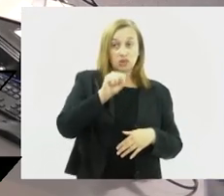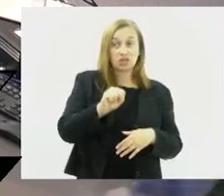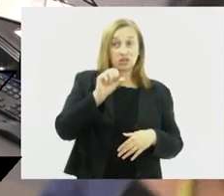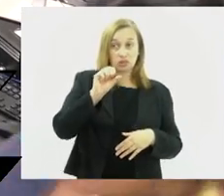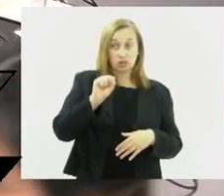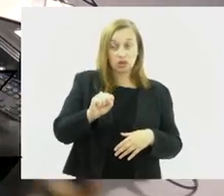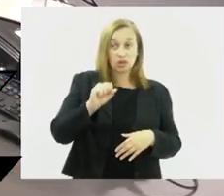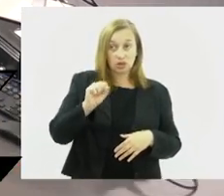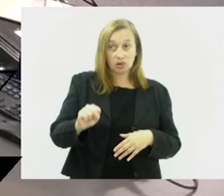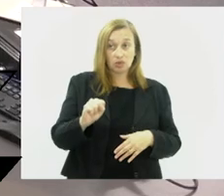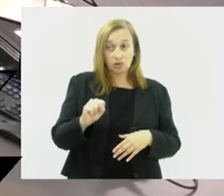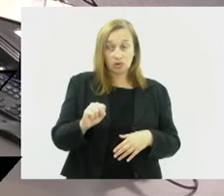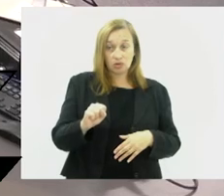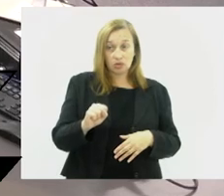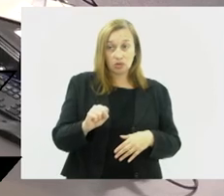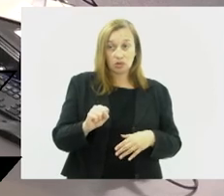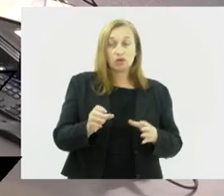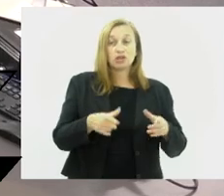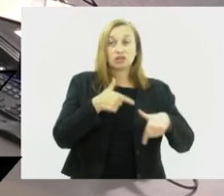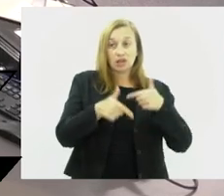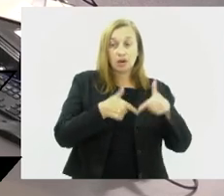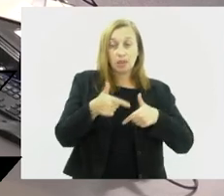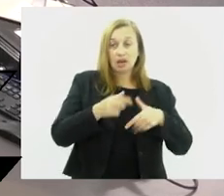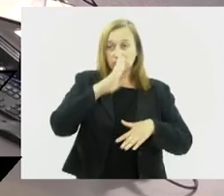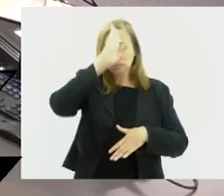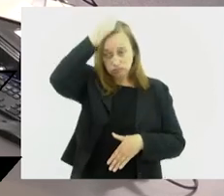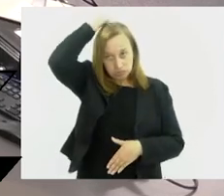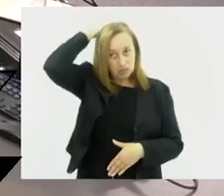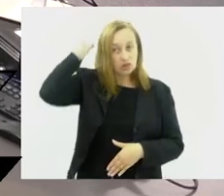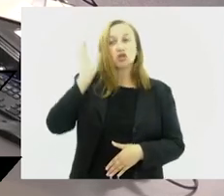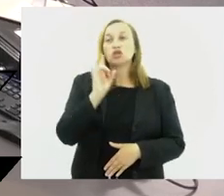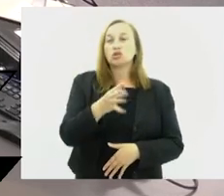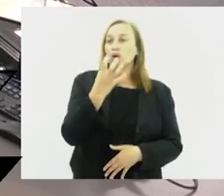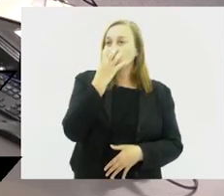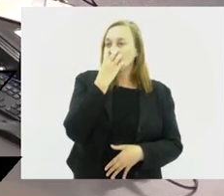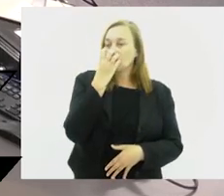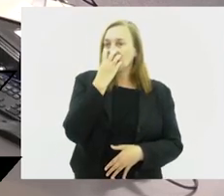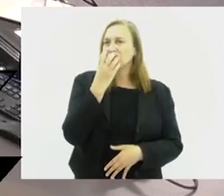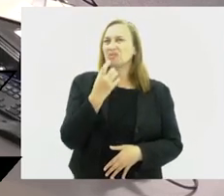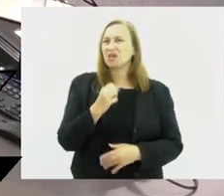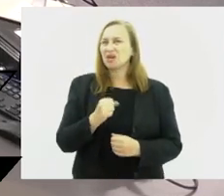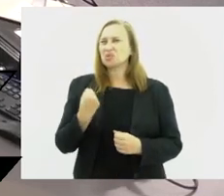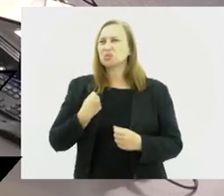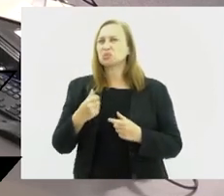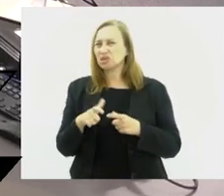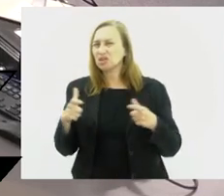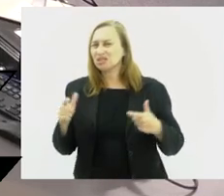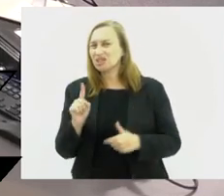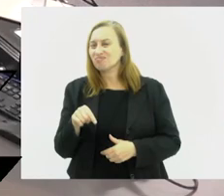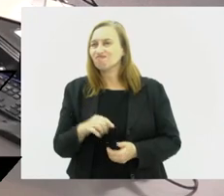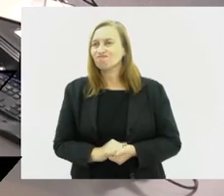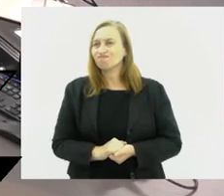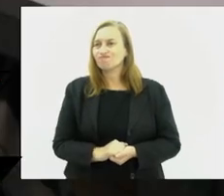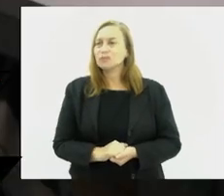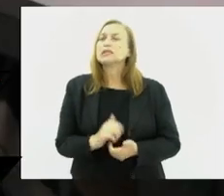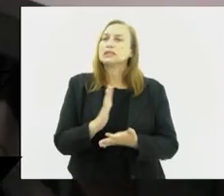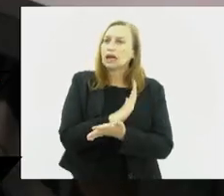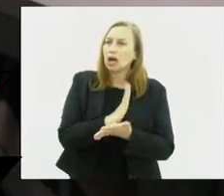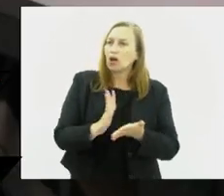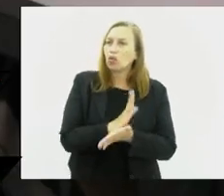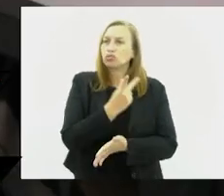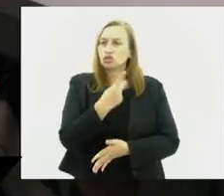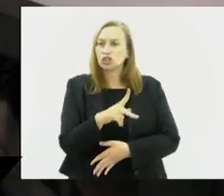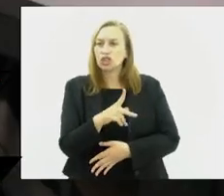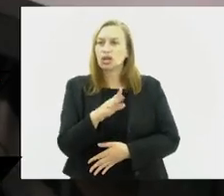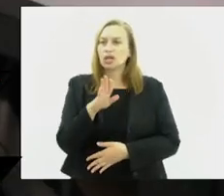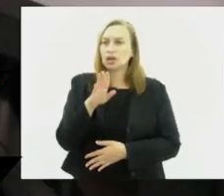1.888 atuações do Corpo de Bombeiros só esse ano, só com cães. Muita coisa, hein? Ok? Alguns deles, sim, da raça